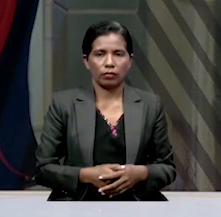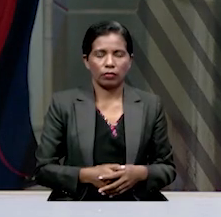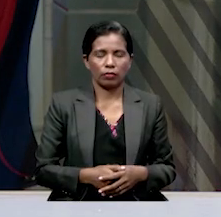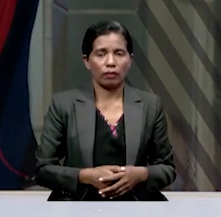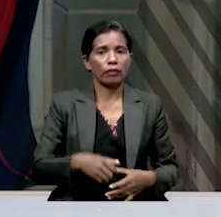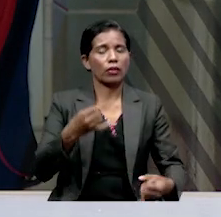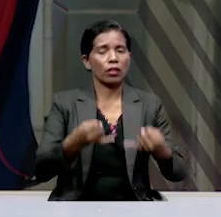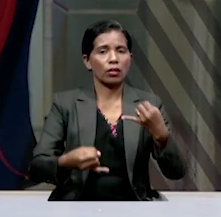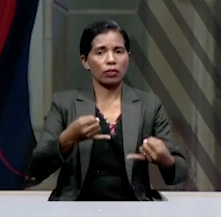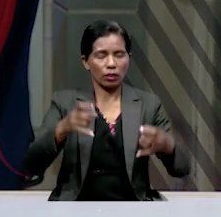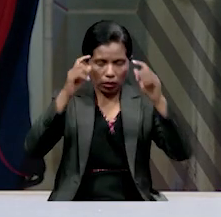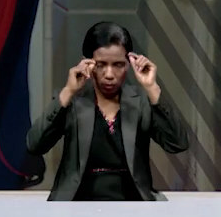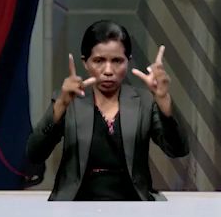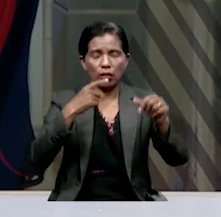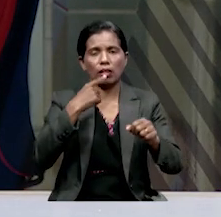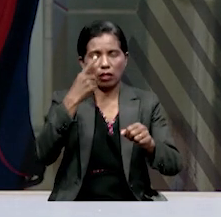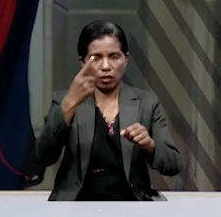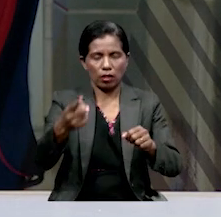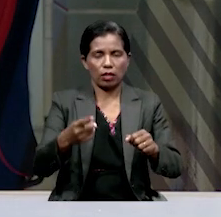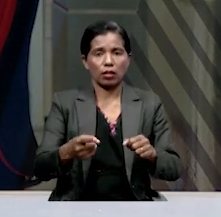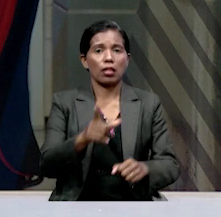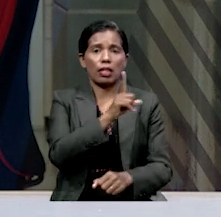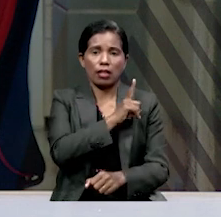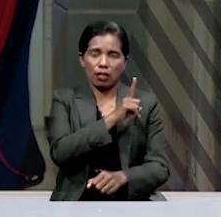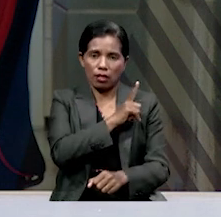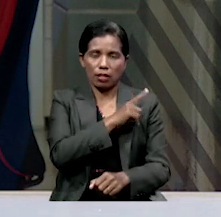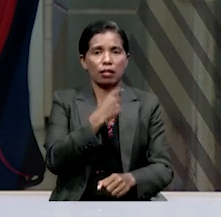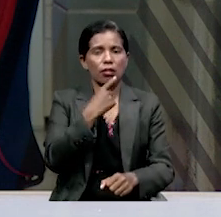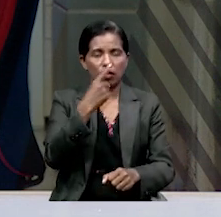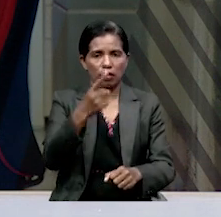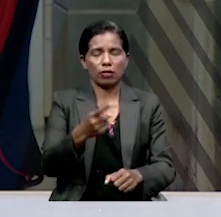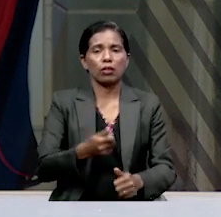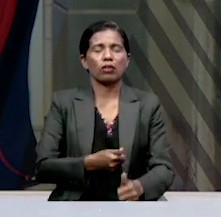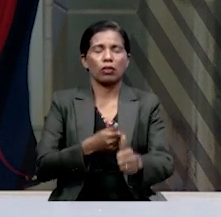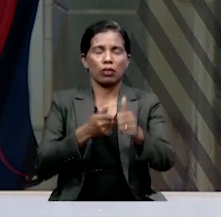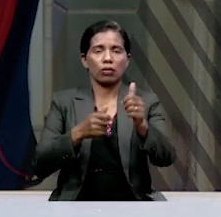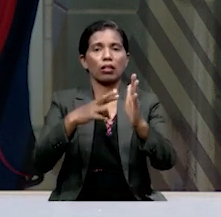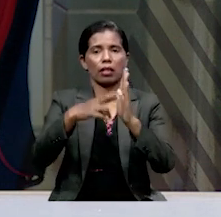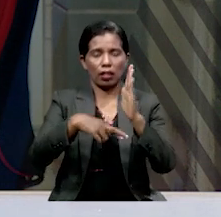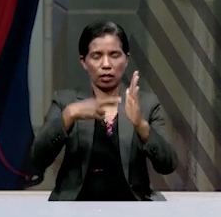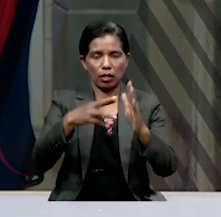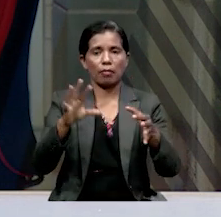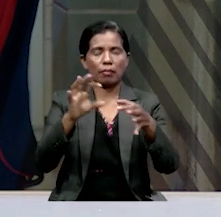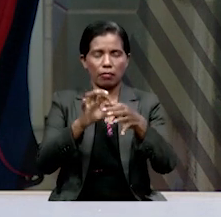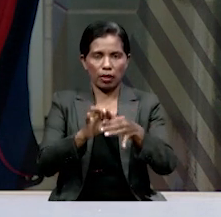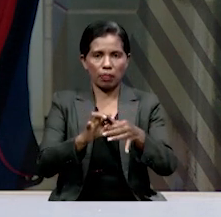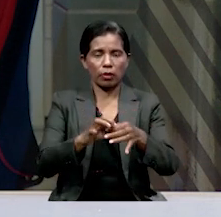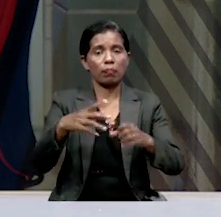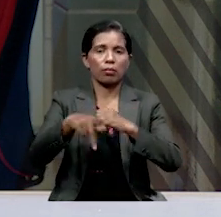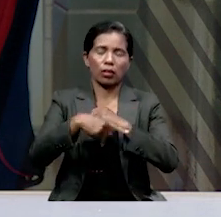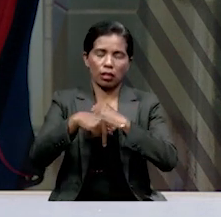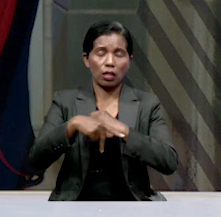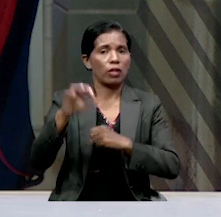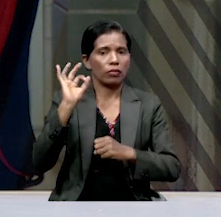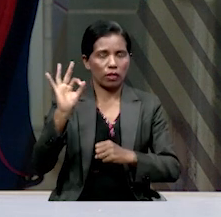Jurista Timoruang HTT, General Reformado Leranan Timur, Prince Requisito Nudar Membro Komite Sentral Fretiling,